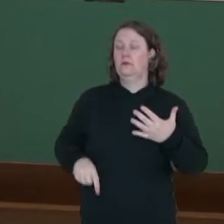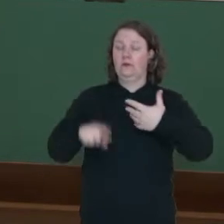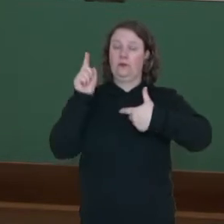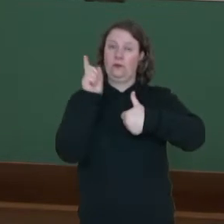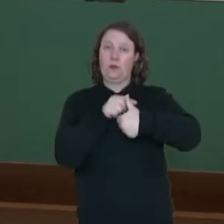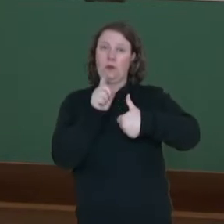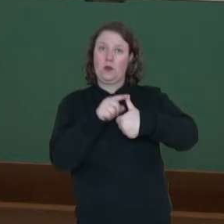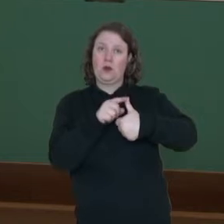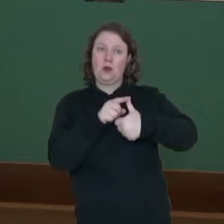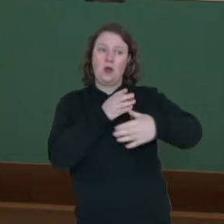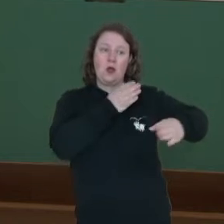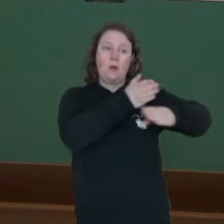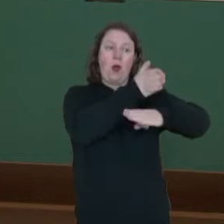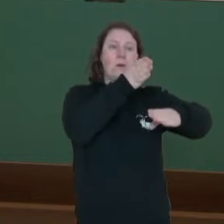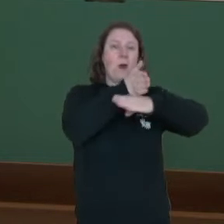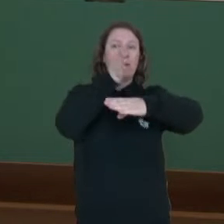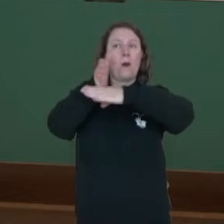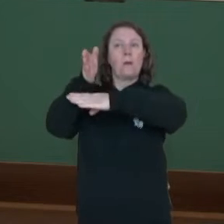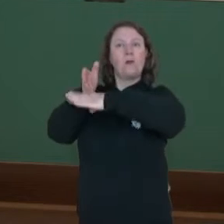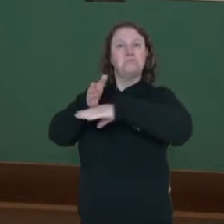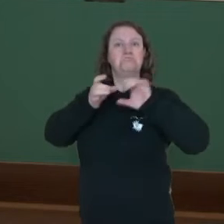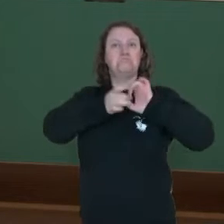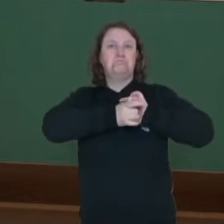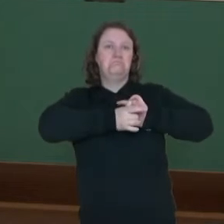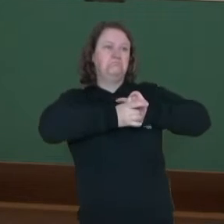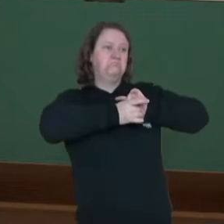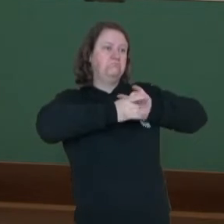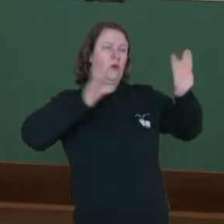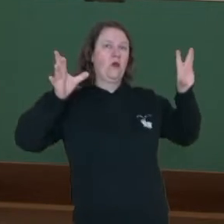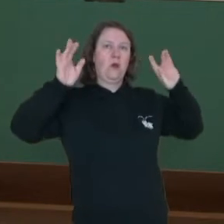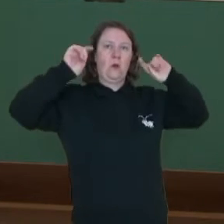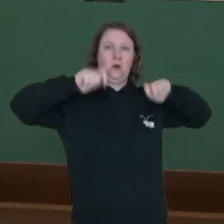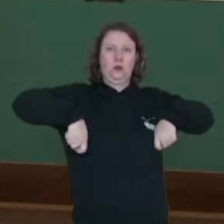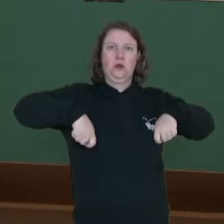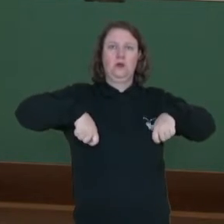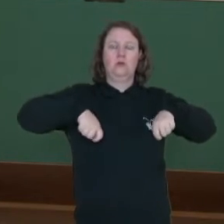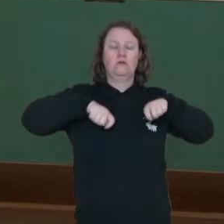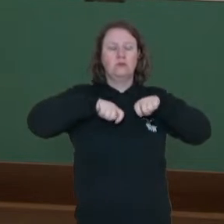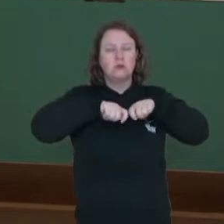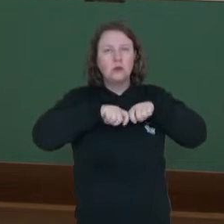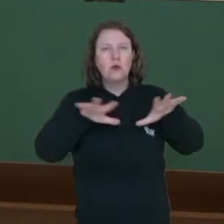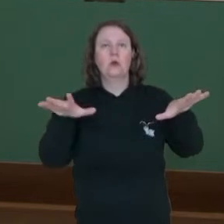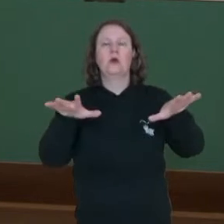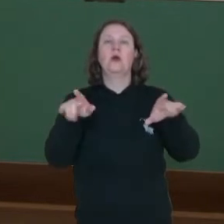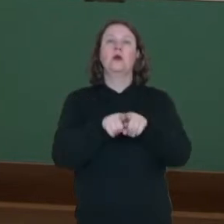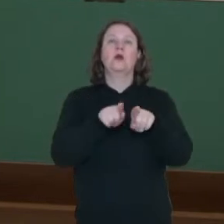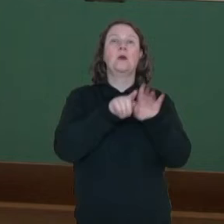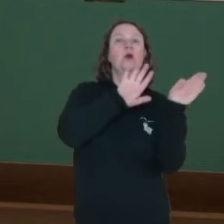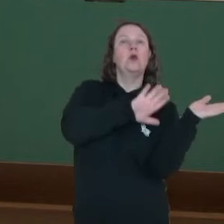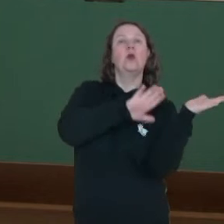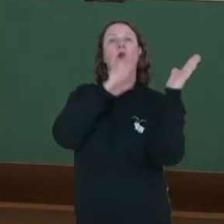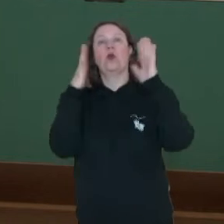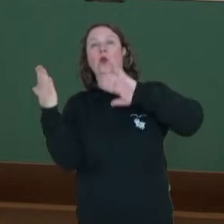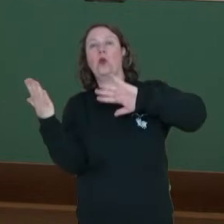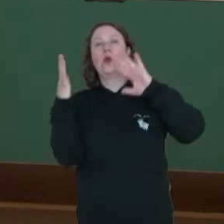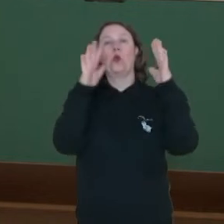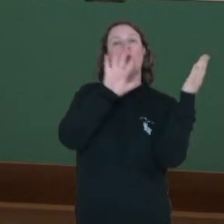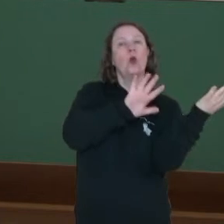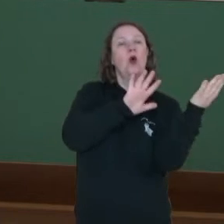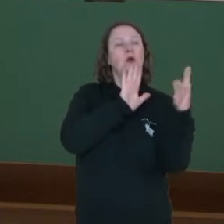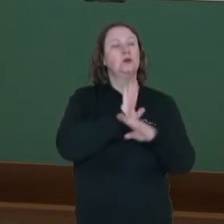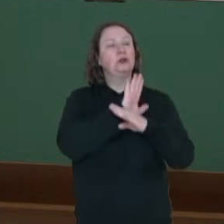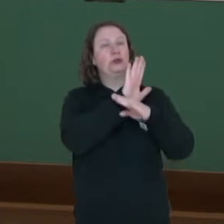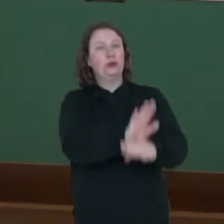As fronteiras abertas, né, para que eu pudesse expandir a indústria cafeeira, um clima favorável, o